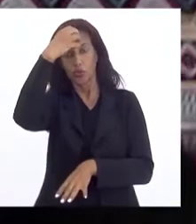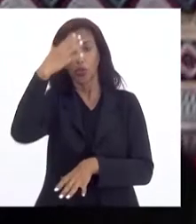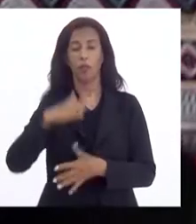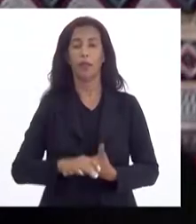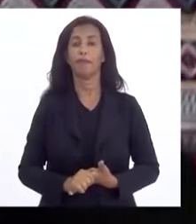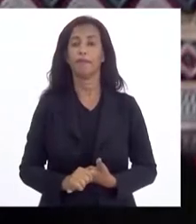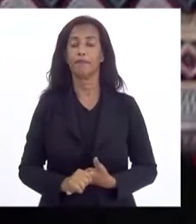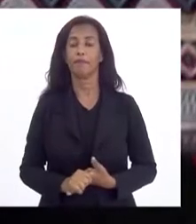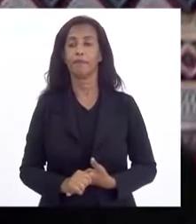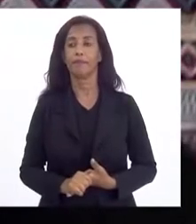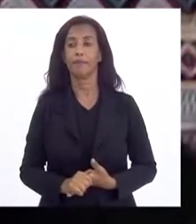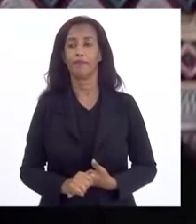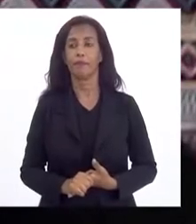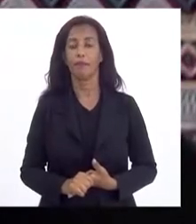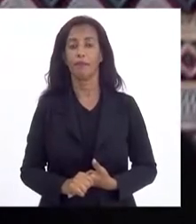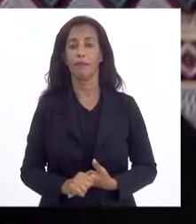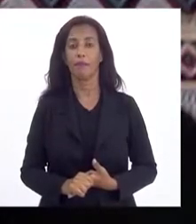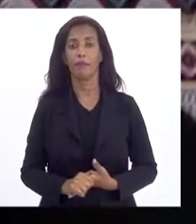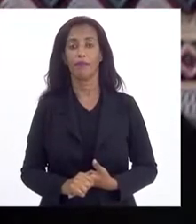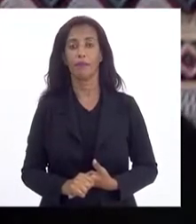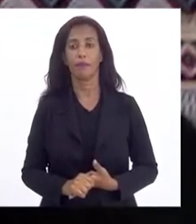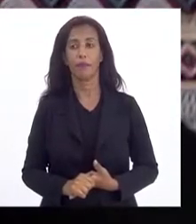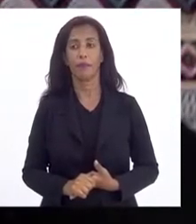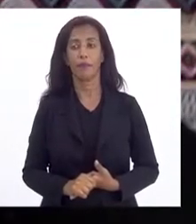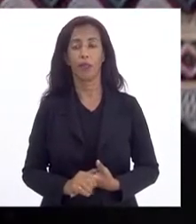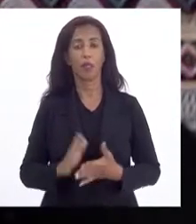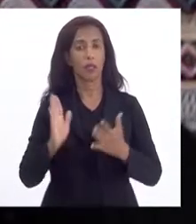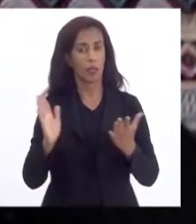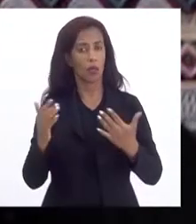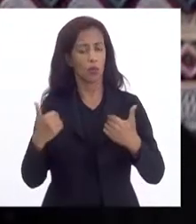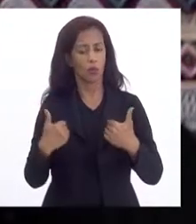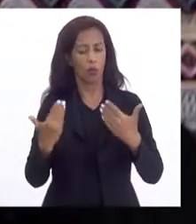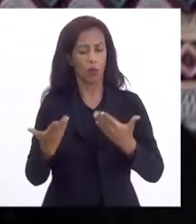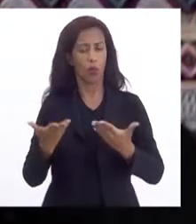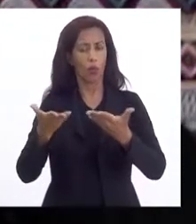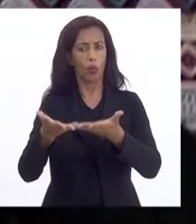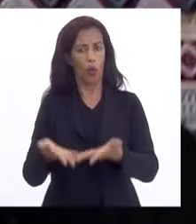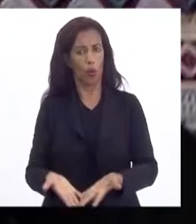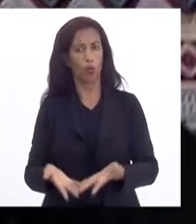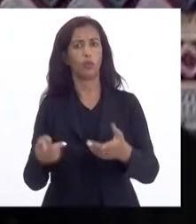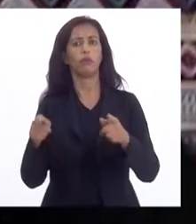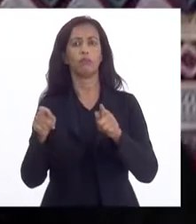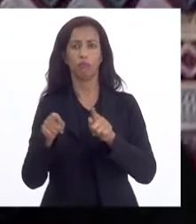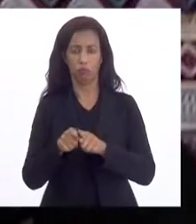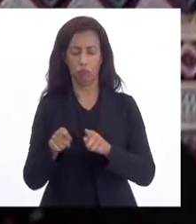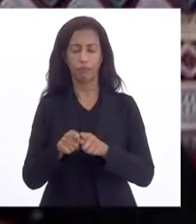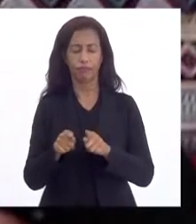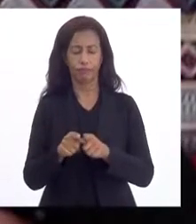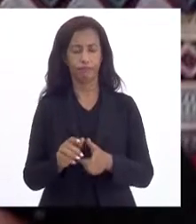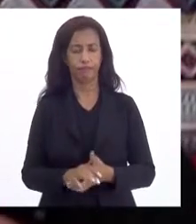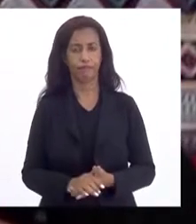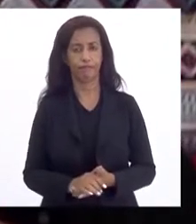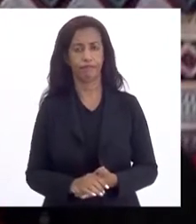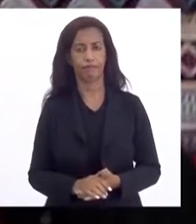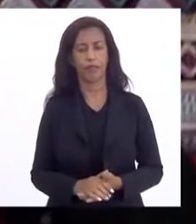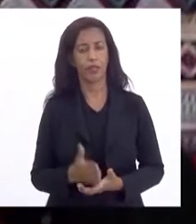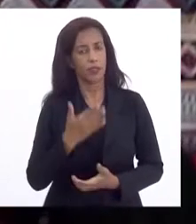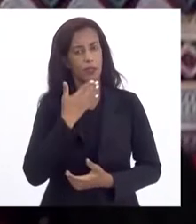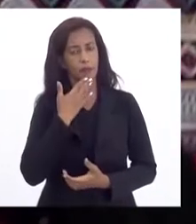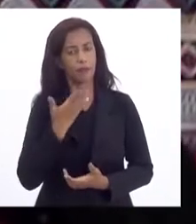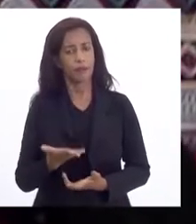região de Angra dos Reis. Então, eu já coloco aqui também essa